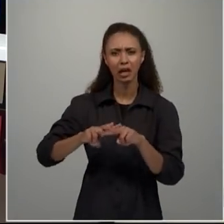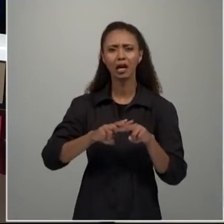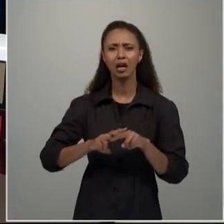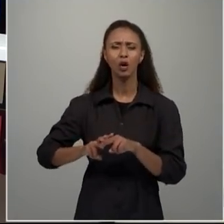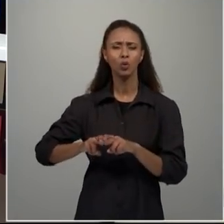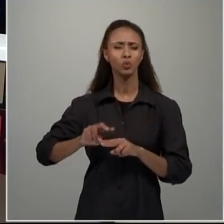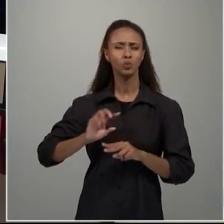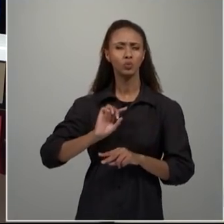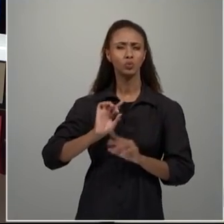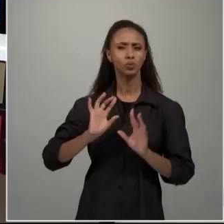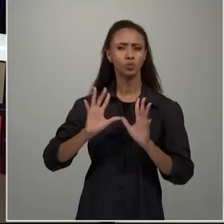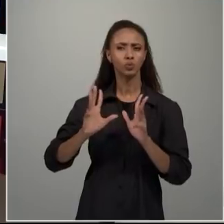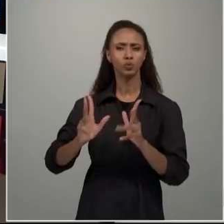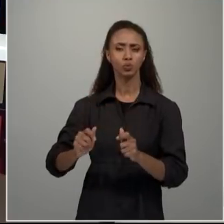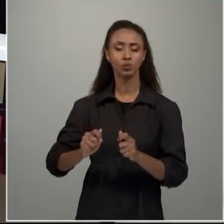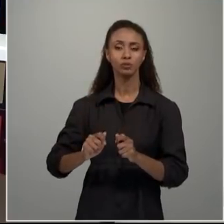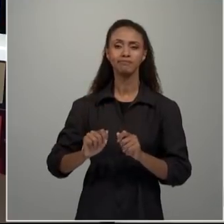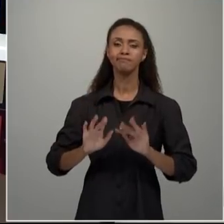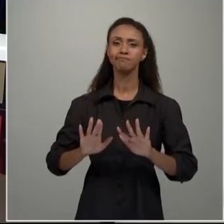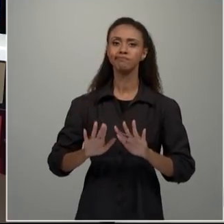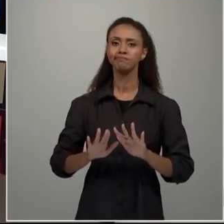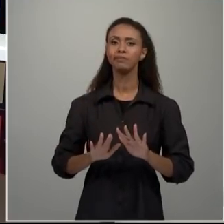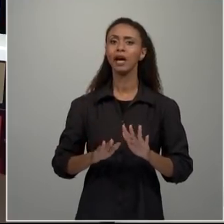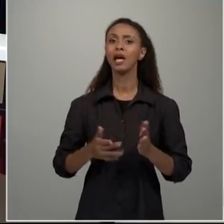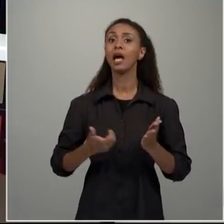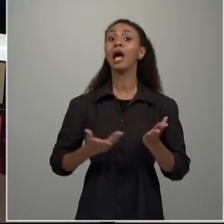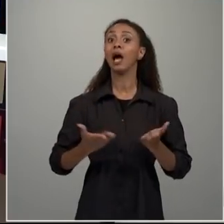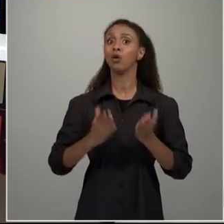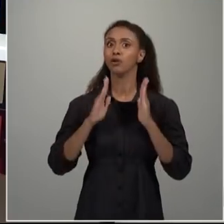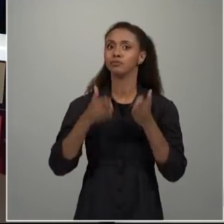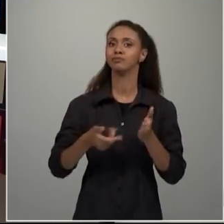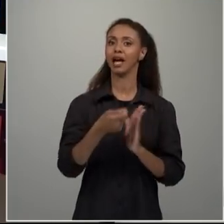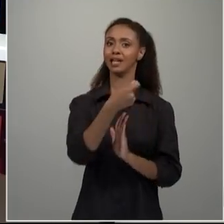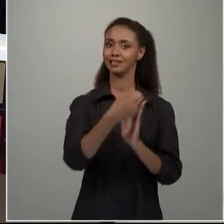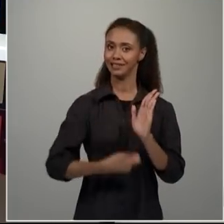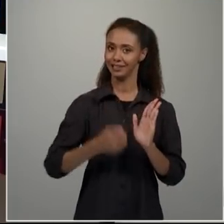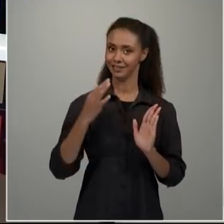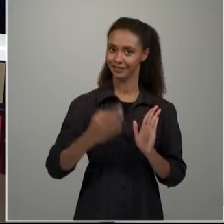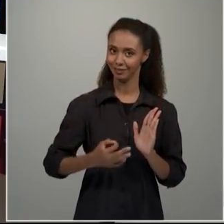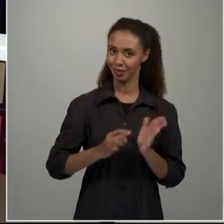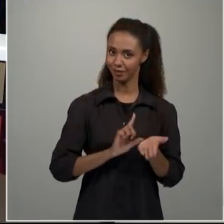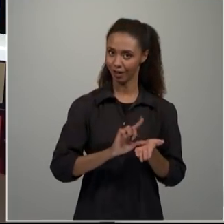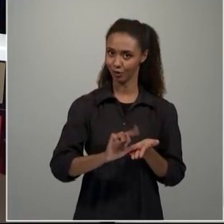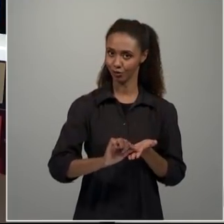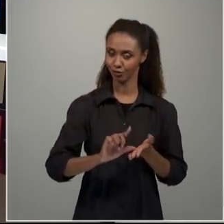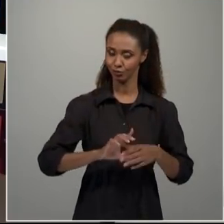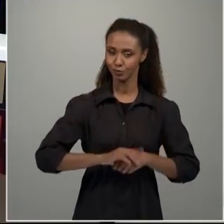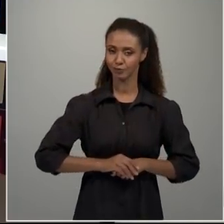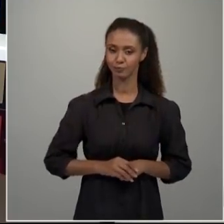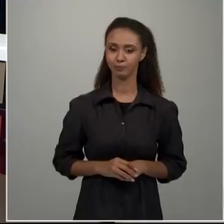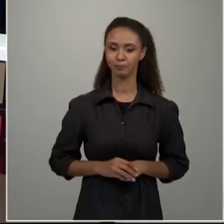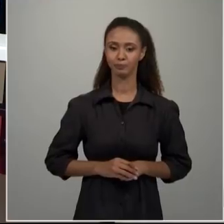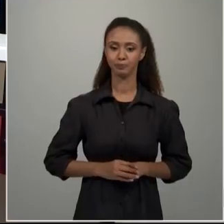ativo e agora quais são essas partes desse artigo vamos lá então a primeira coisa que a gente tem aqui uma apagada